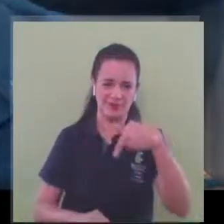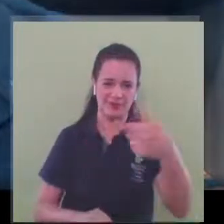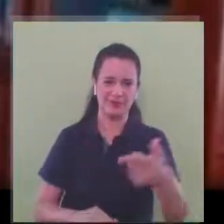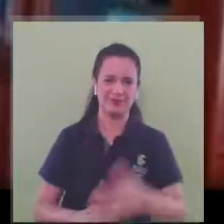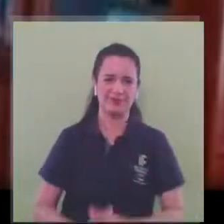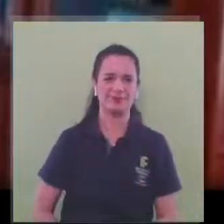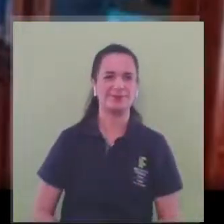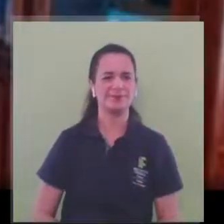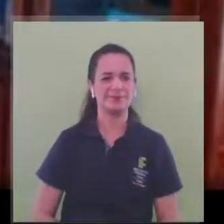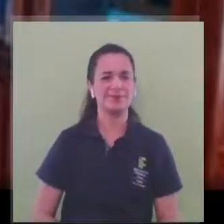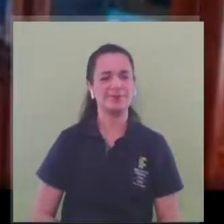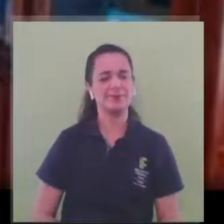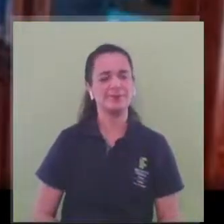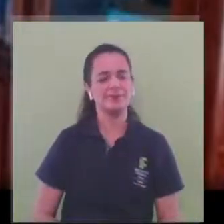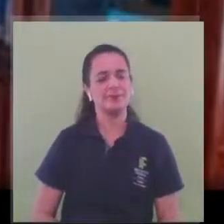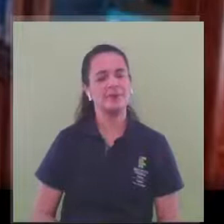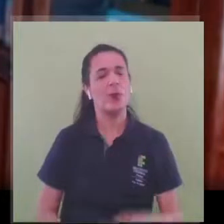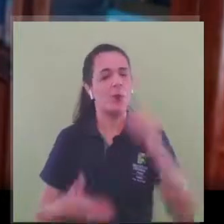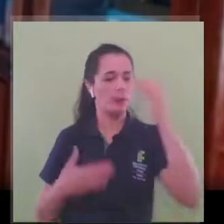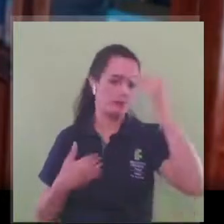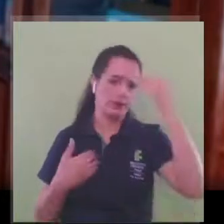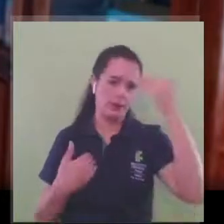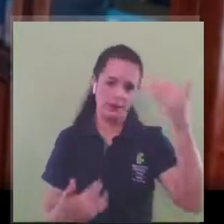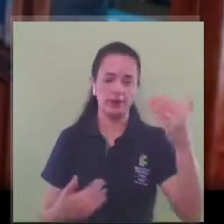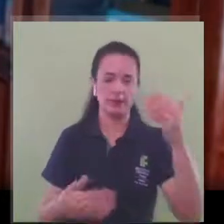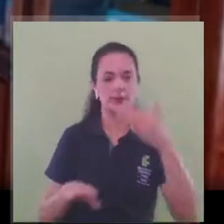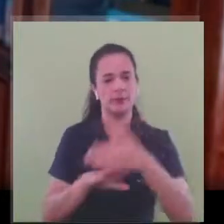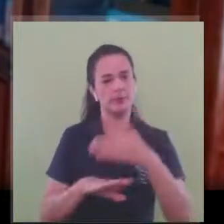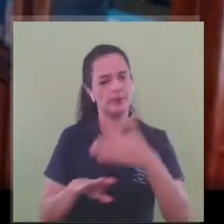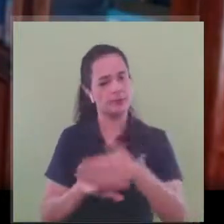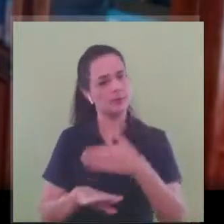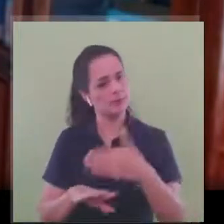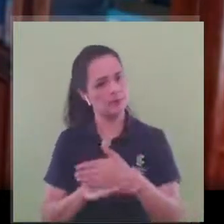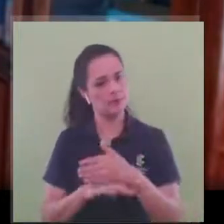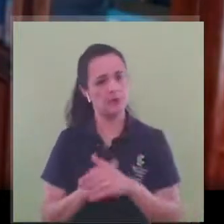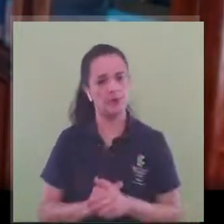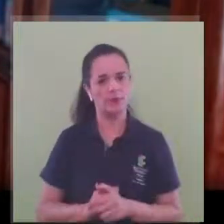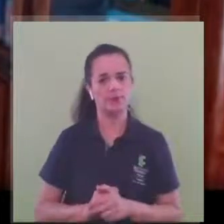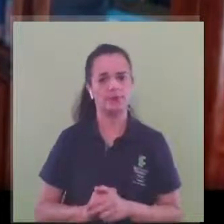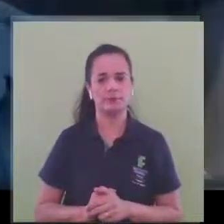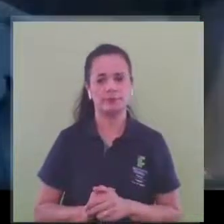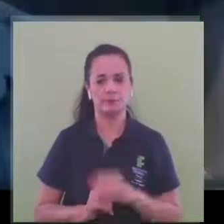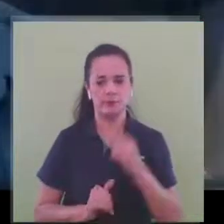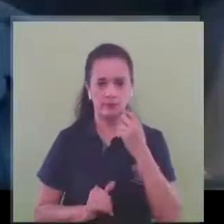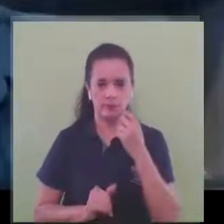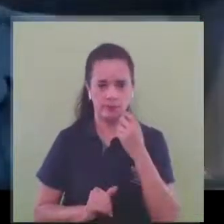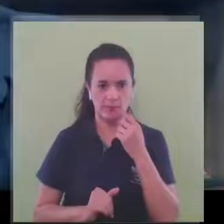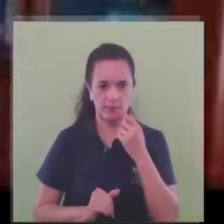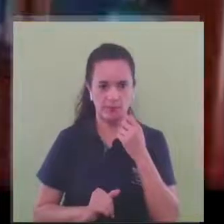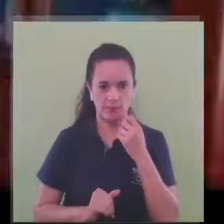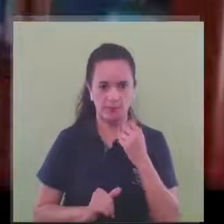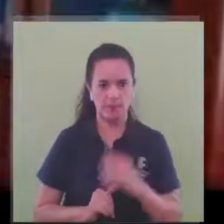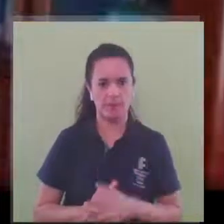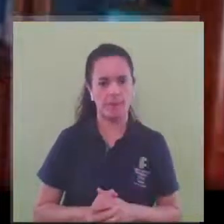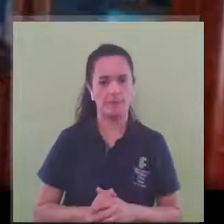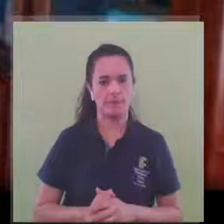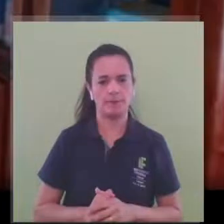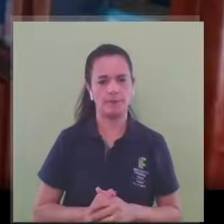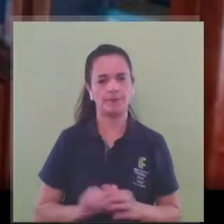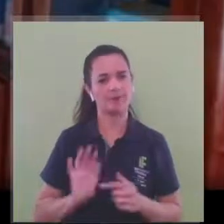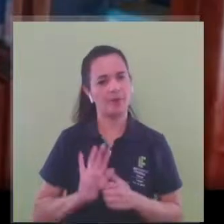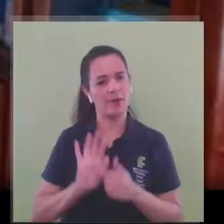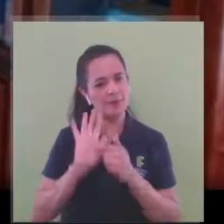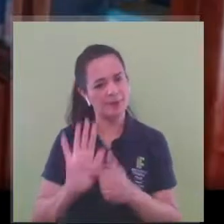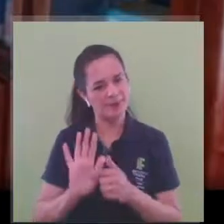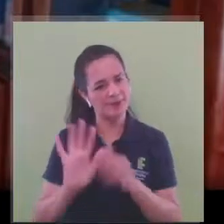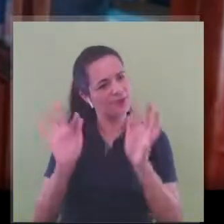Certo, Eduardo, muito obrigada pela sua participação, tá? Agradeço. A nossa apresentação está chegando ao